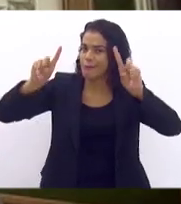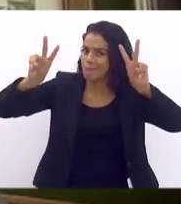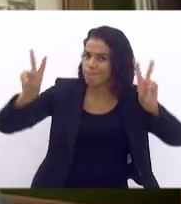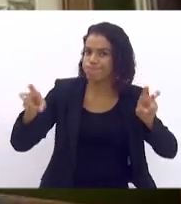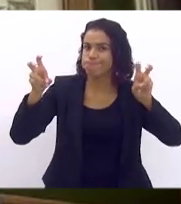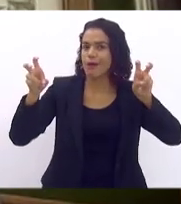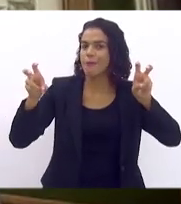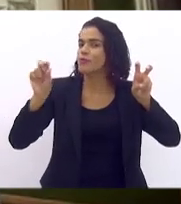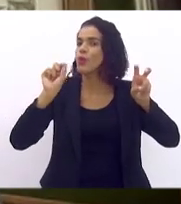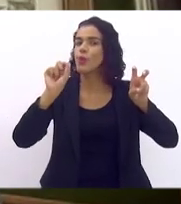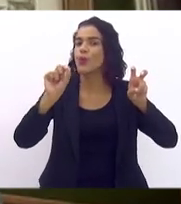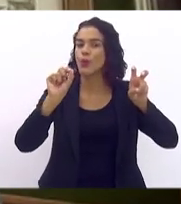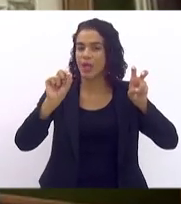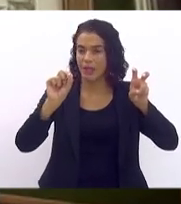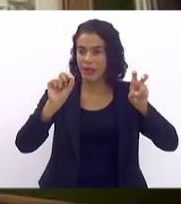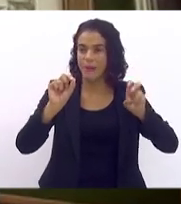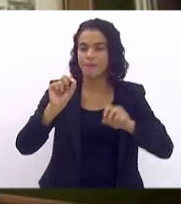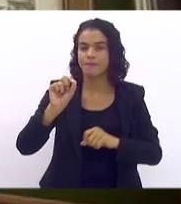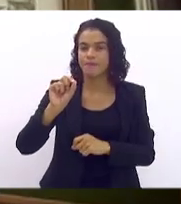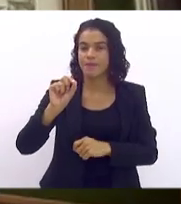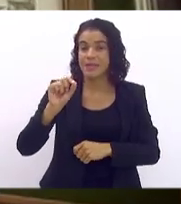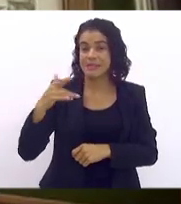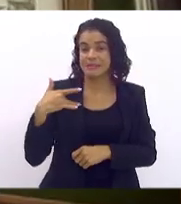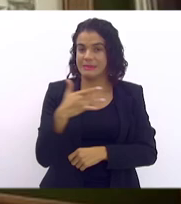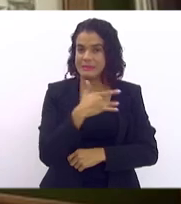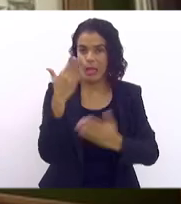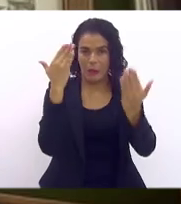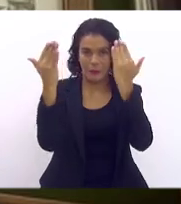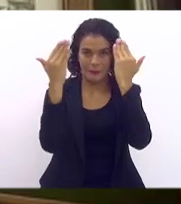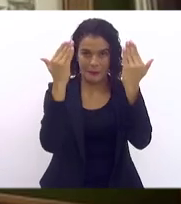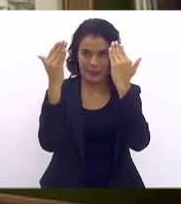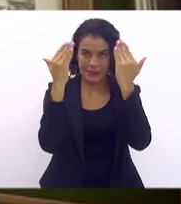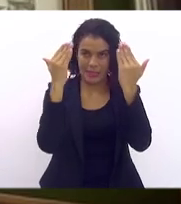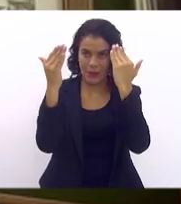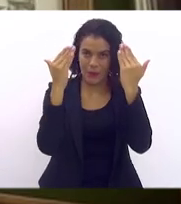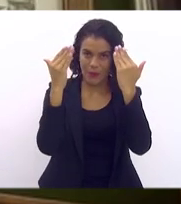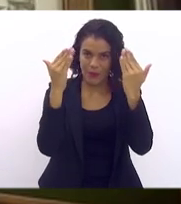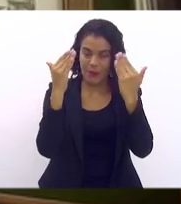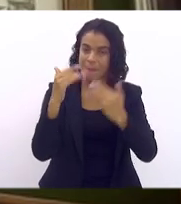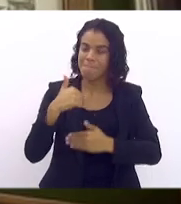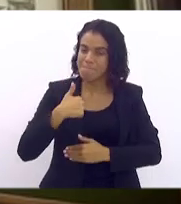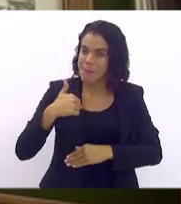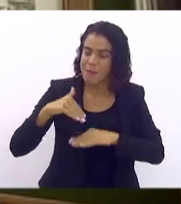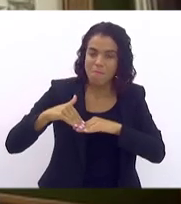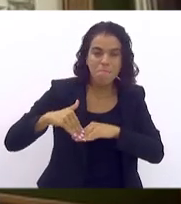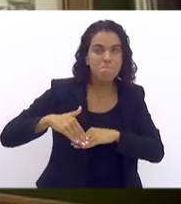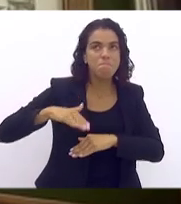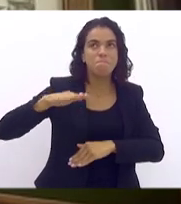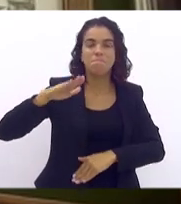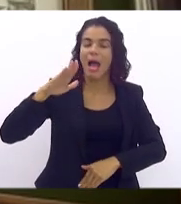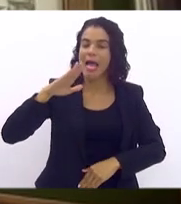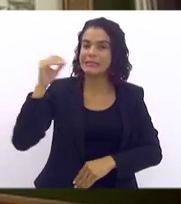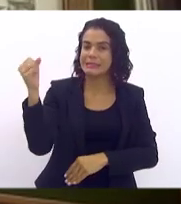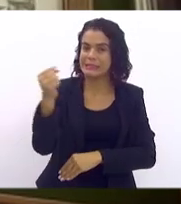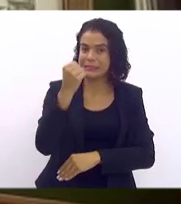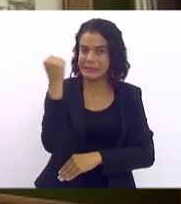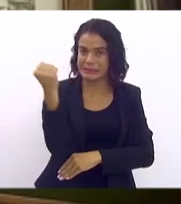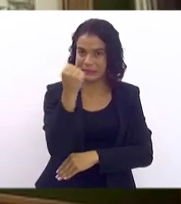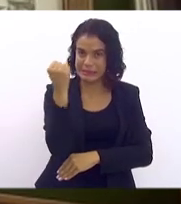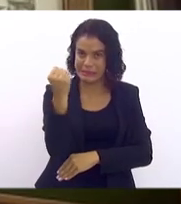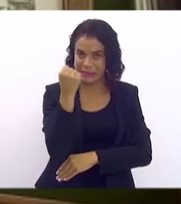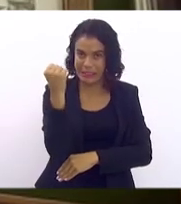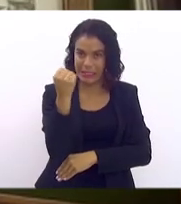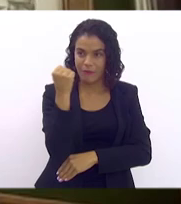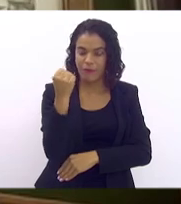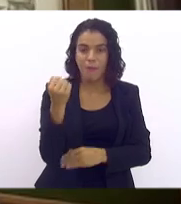aqui, que é o seguinte: a questão da saúde mental. Para mim, esse é um dos piores problemas. A gente está vivendo